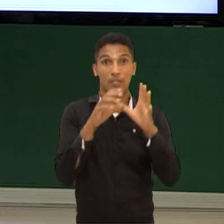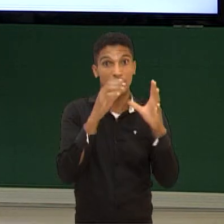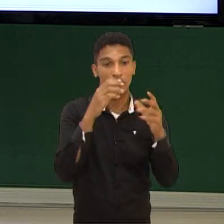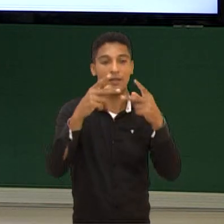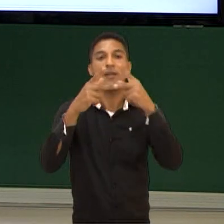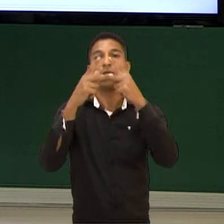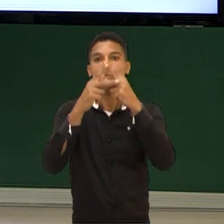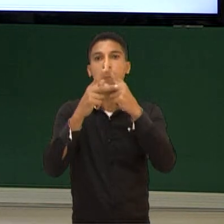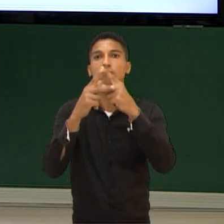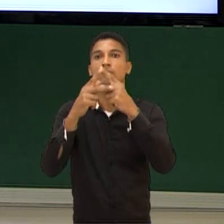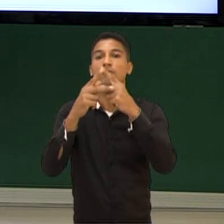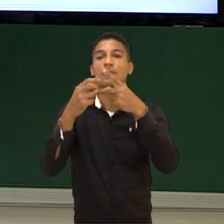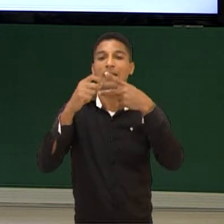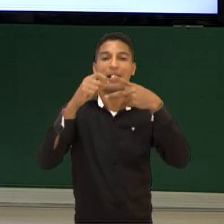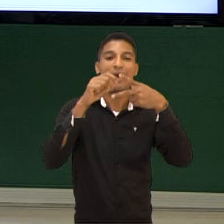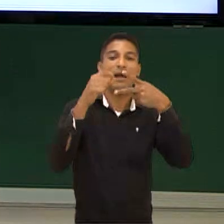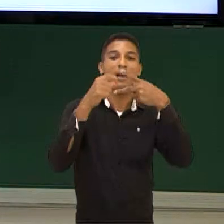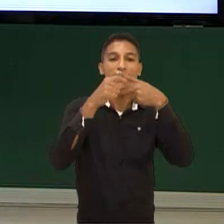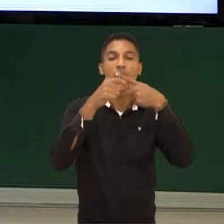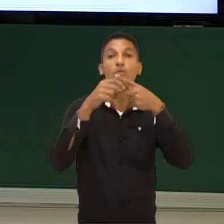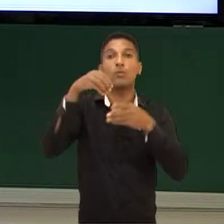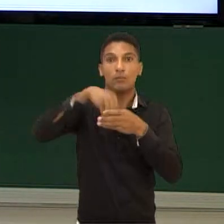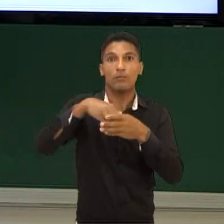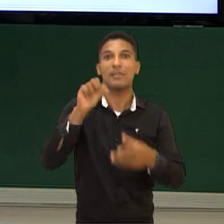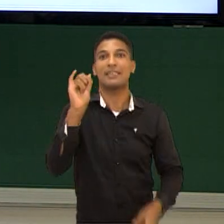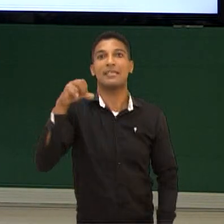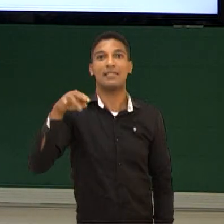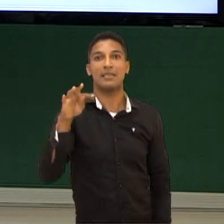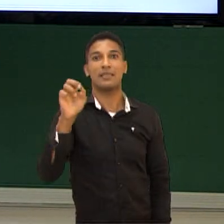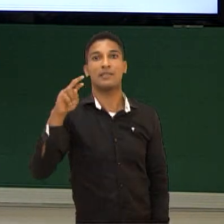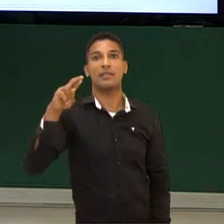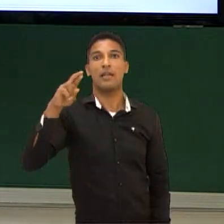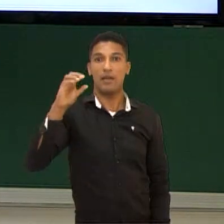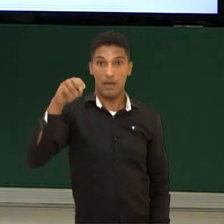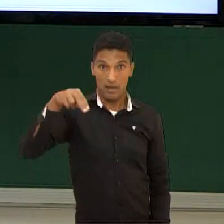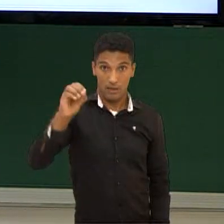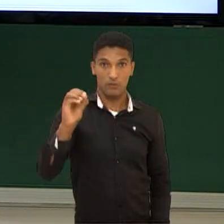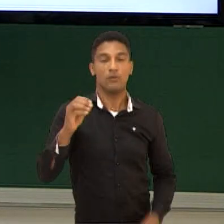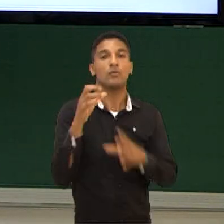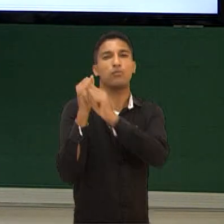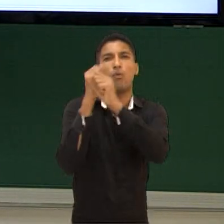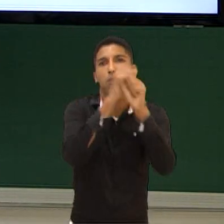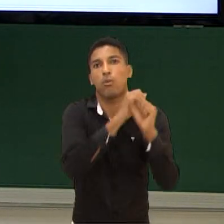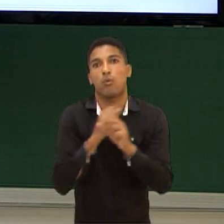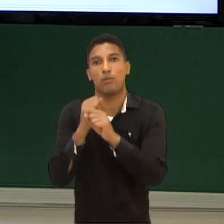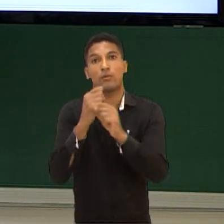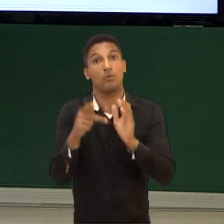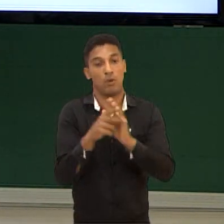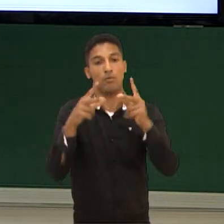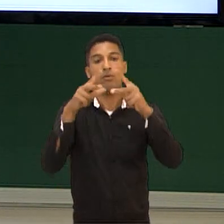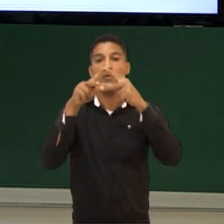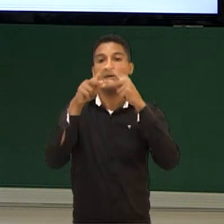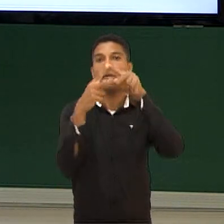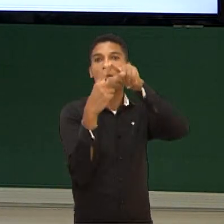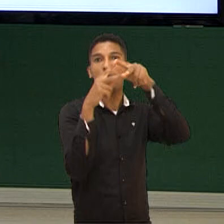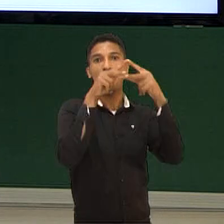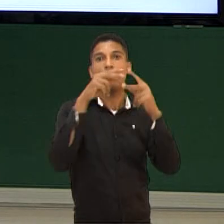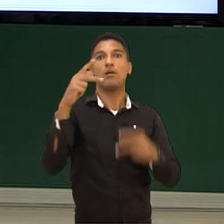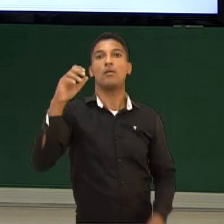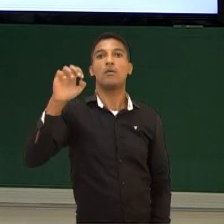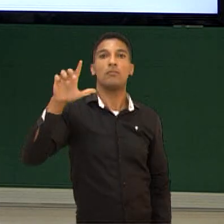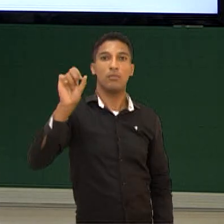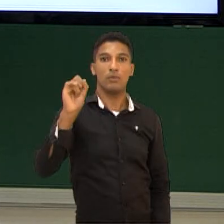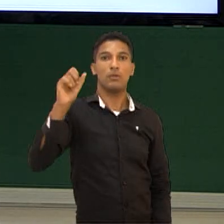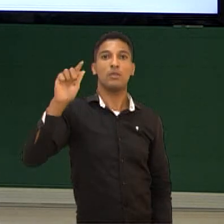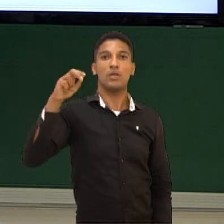um polígono. E na próxima aula, nós vamos também fazer uma retomada da soma dos ângulos